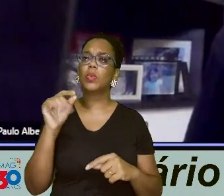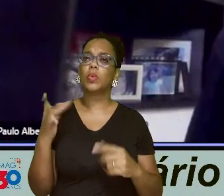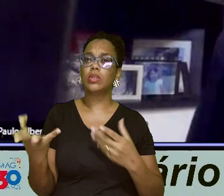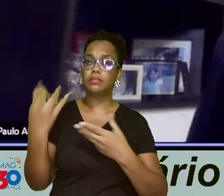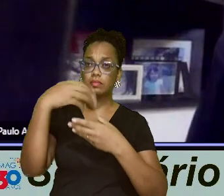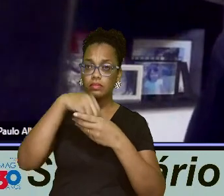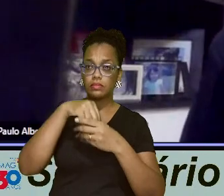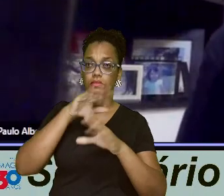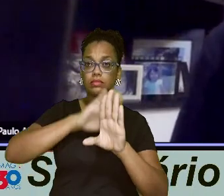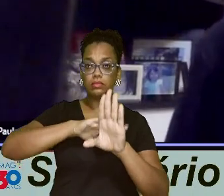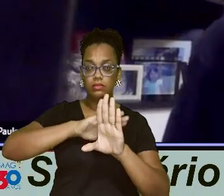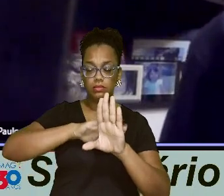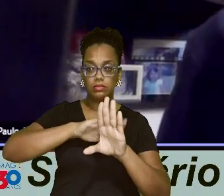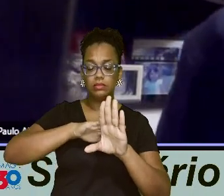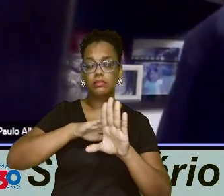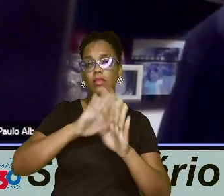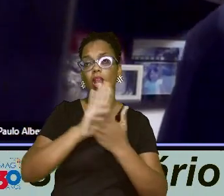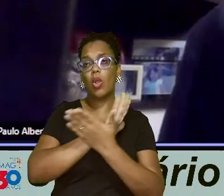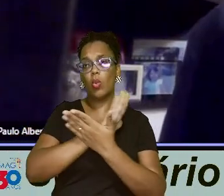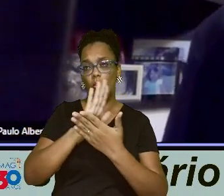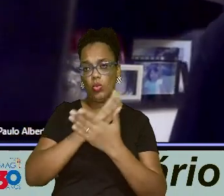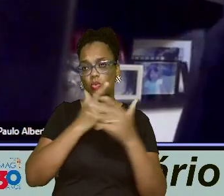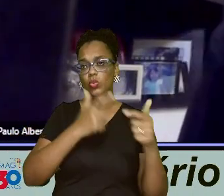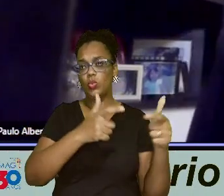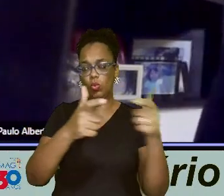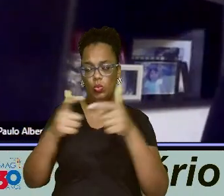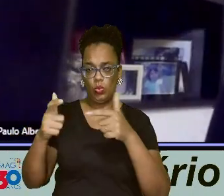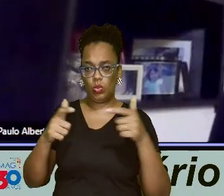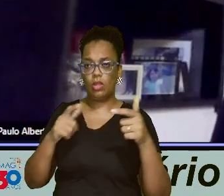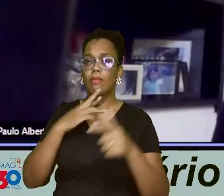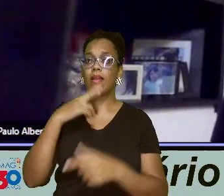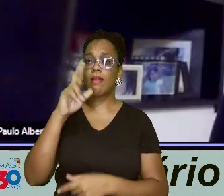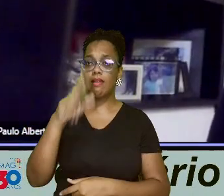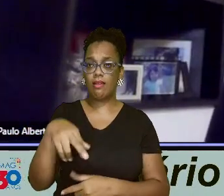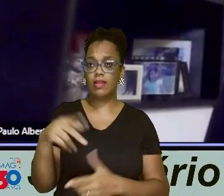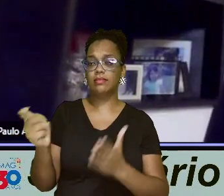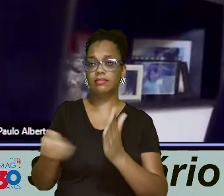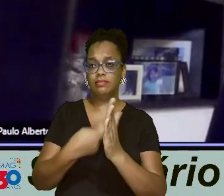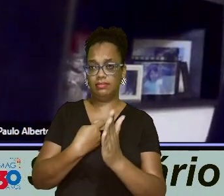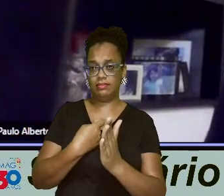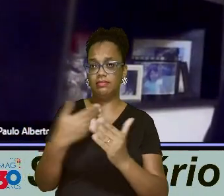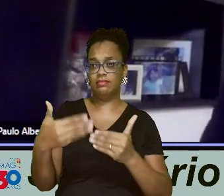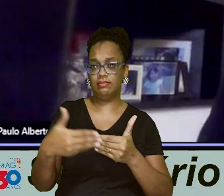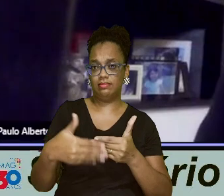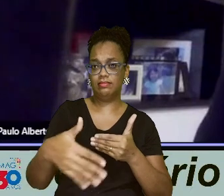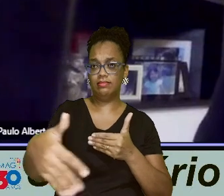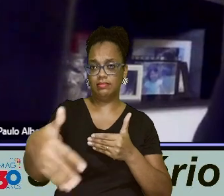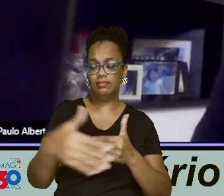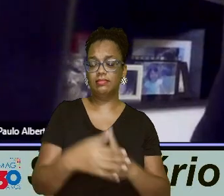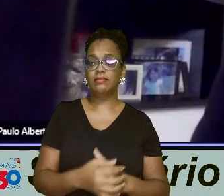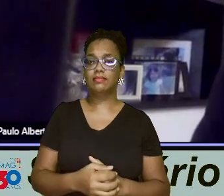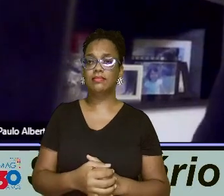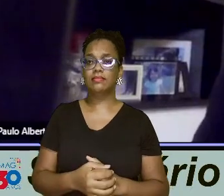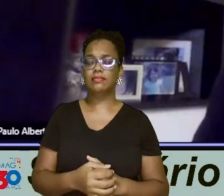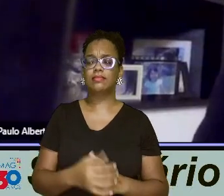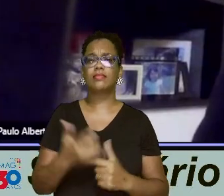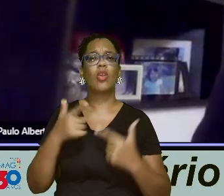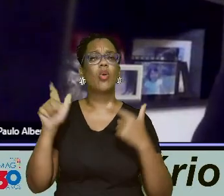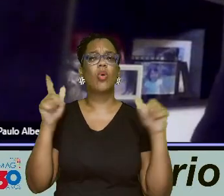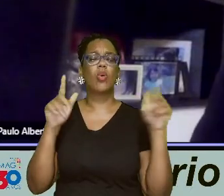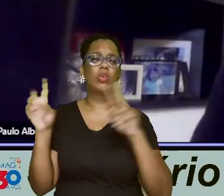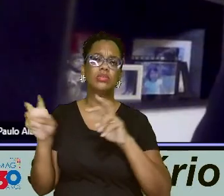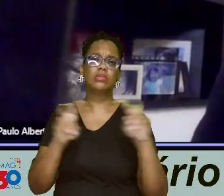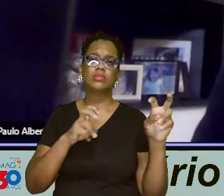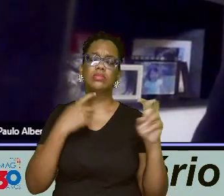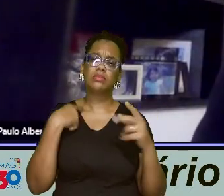precedente em determinado julgado para fins de reconhecimento da prescrição intercorrente. Em outros casos, o que nós observamos é